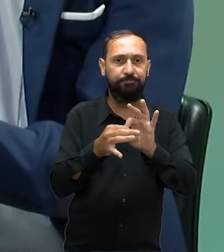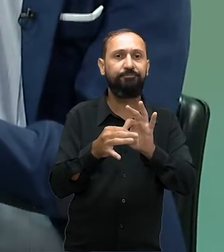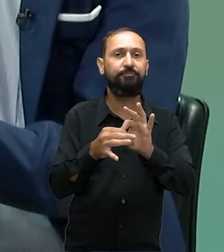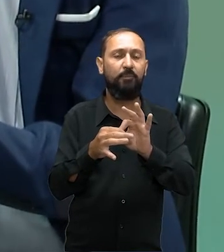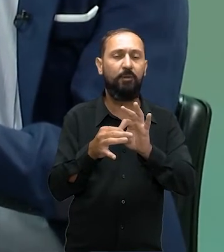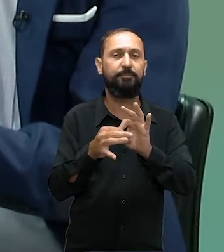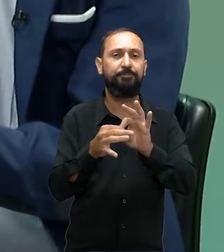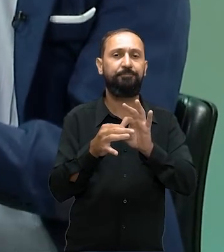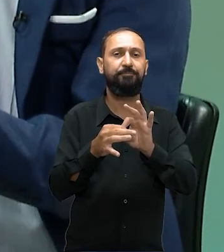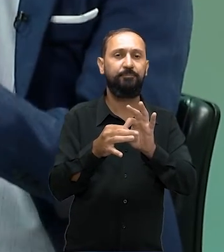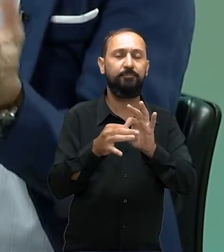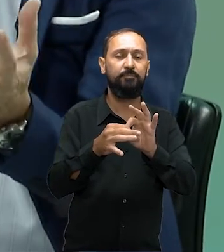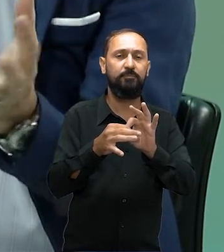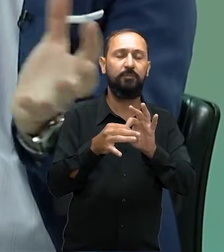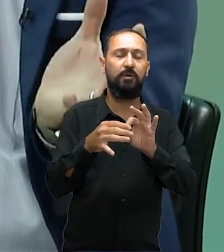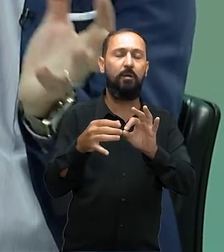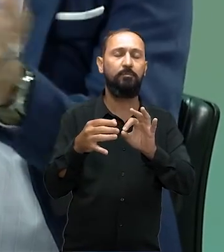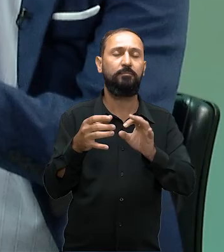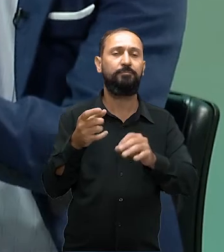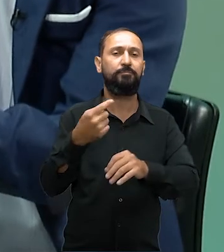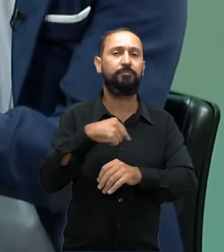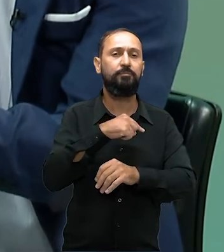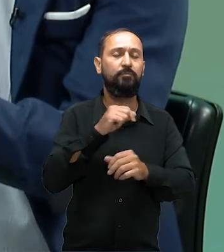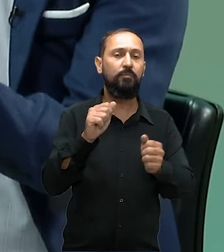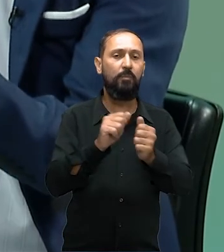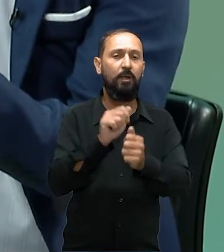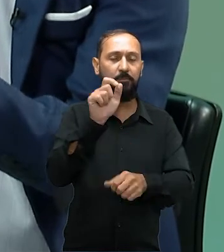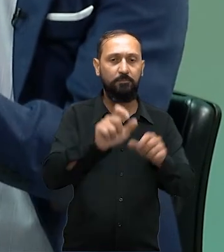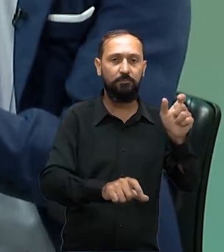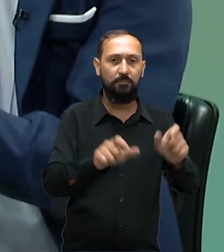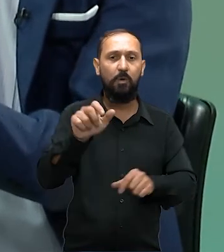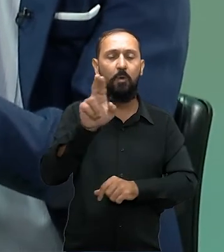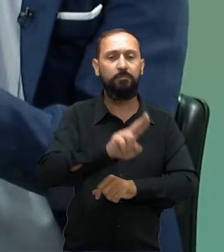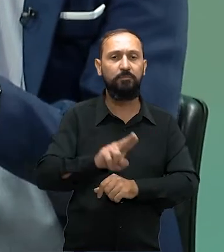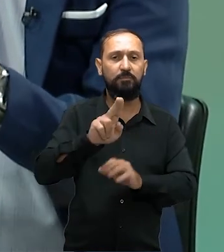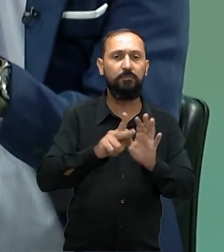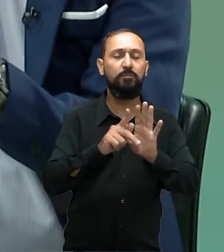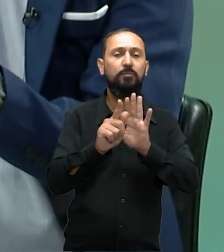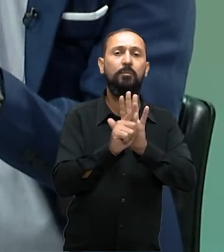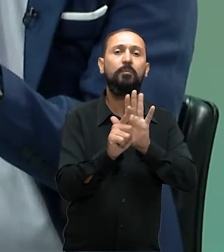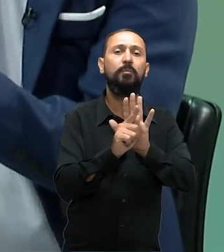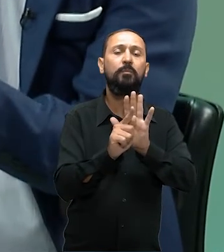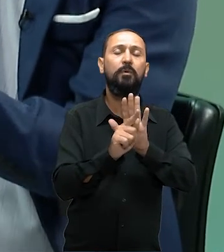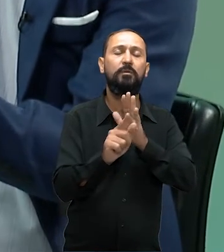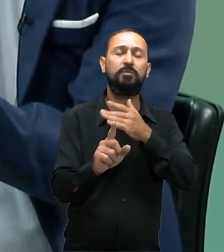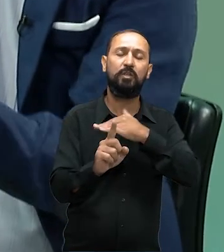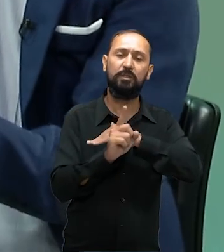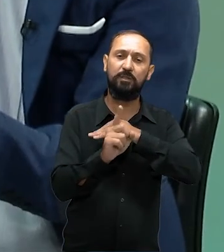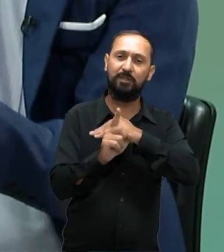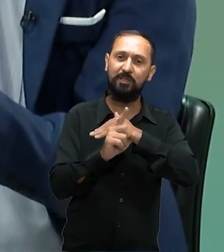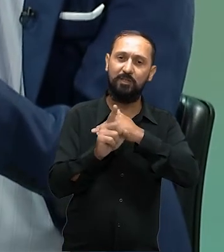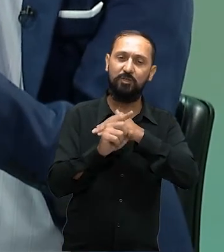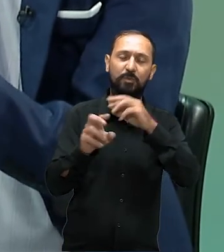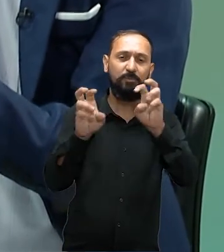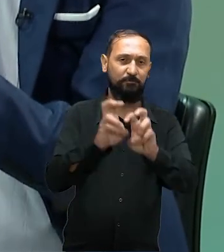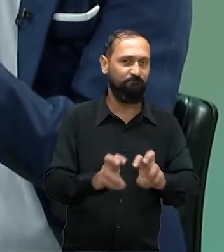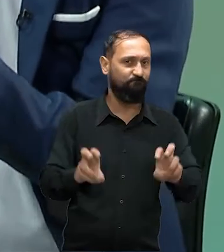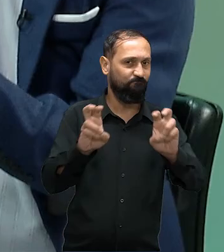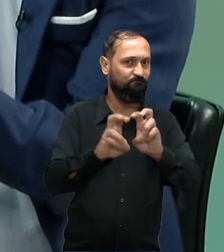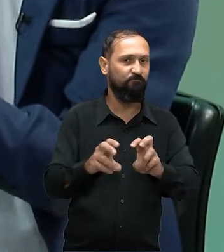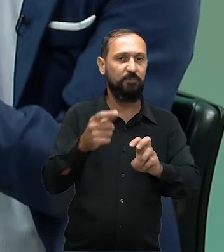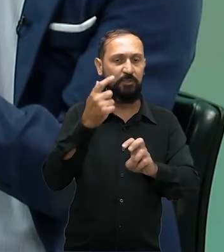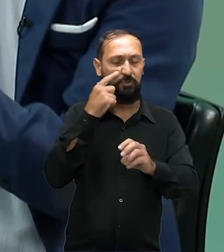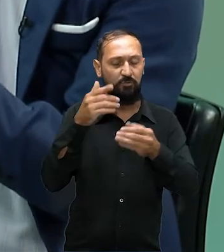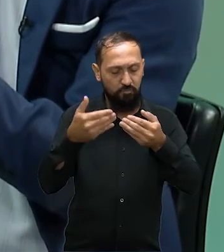integrar as prefeituras junto ao cidadão através de um programa de atendimento virtual. Então, é